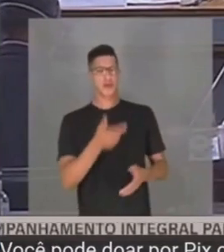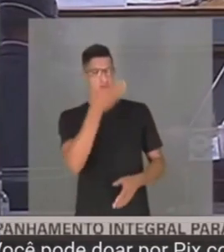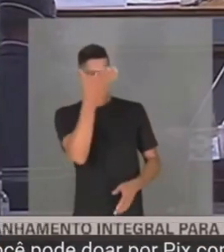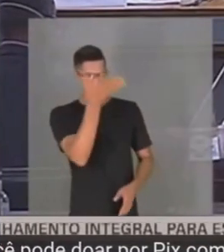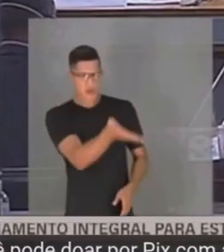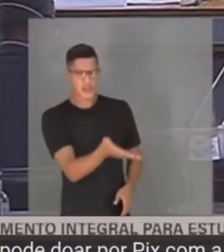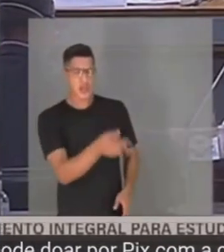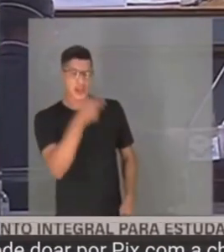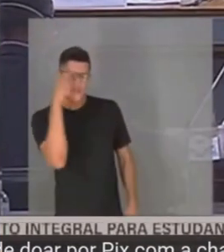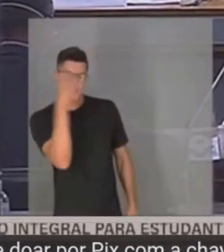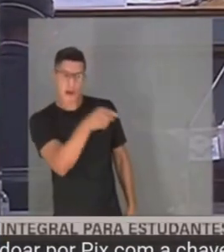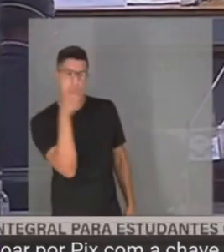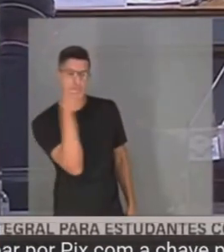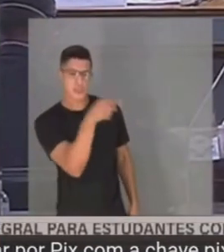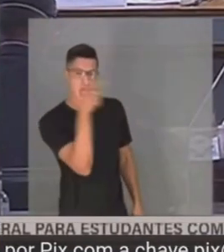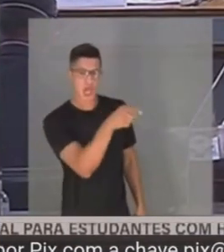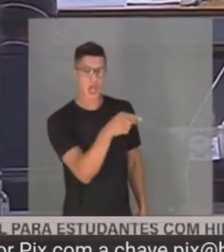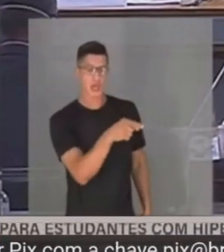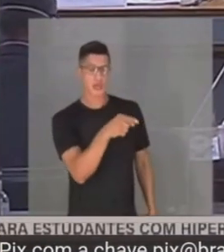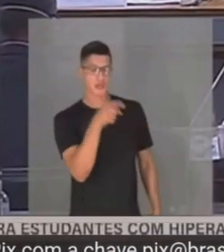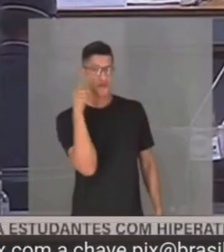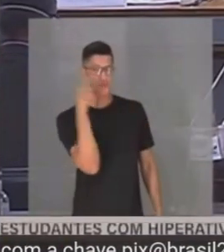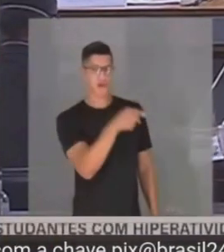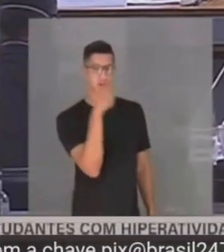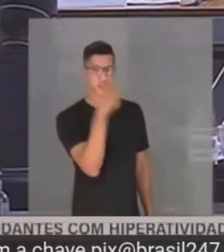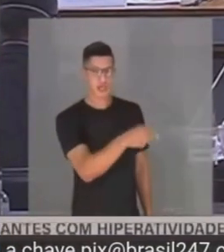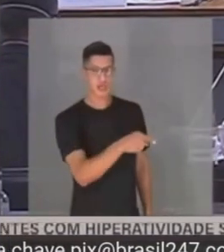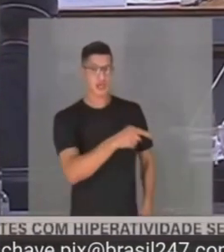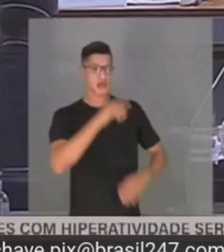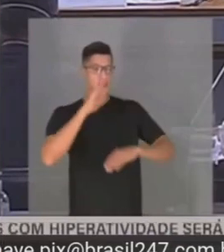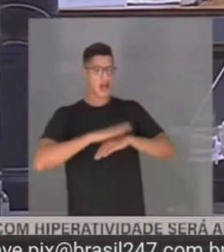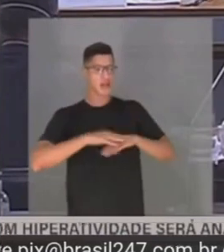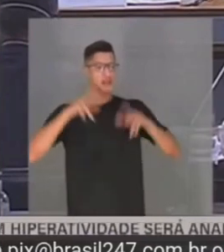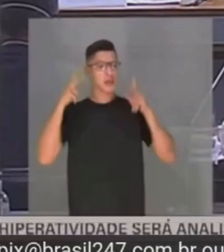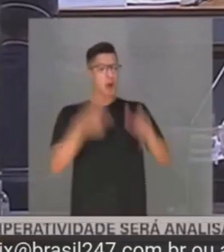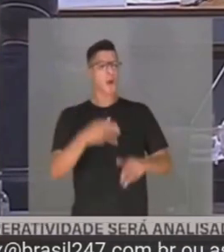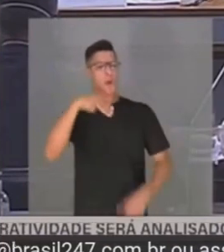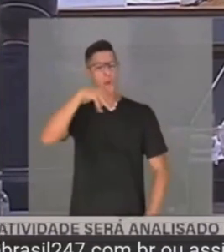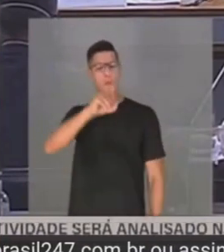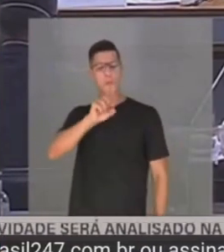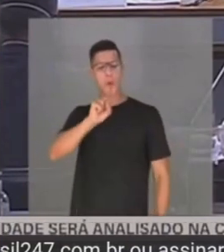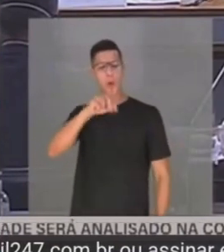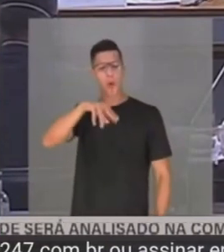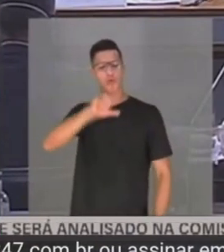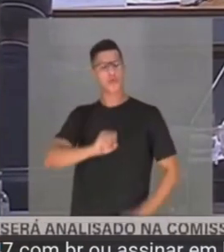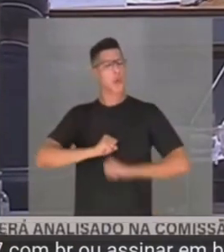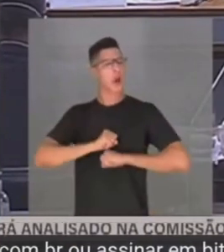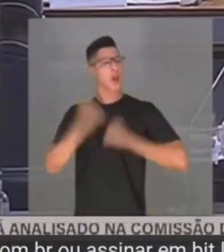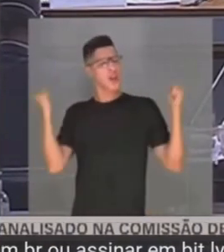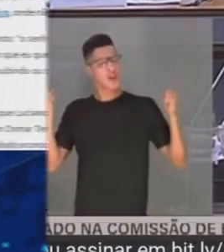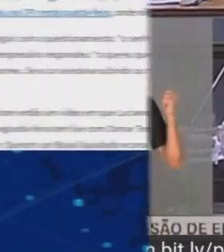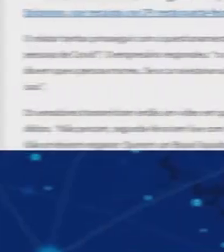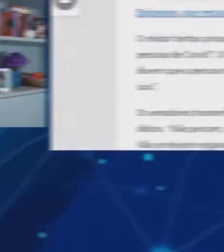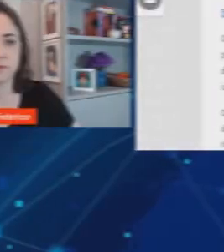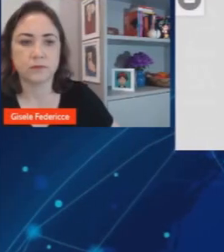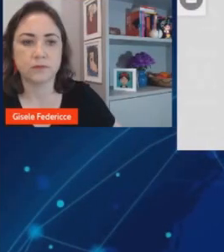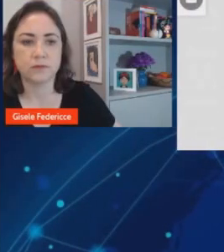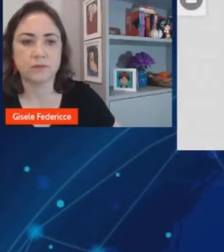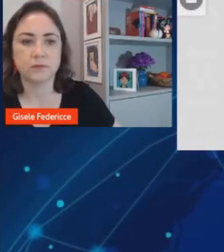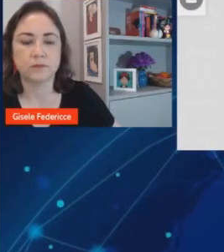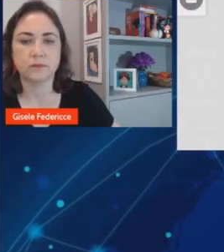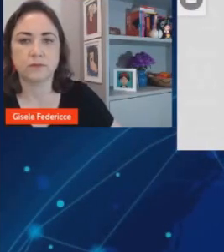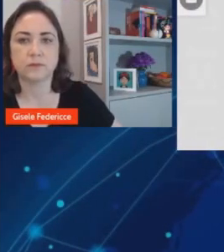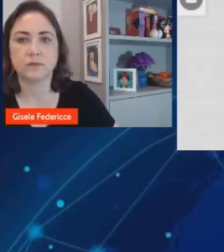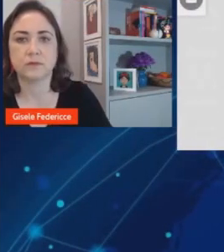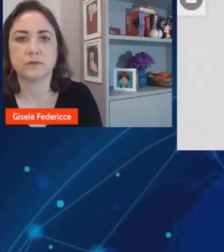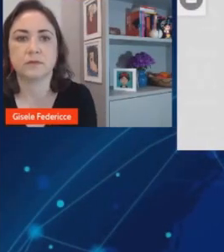Você, você, você age monstruosamente, rapaz. O tem a dizer assim, senhor. O